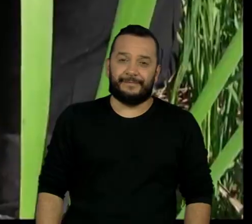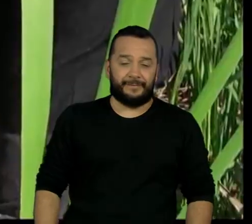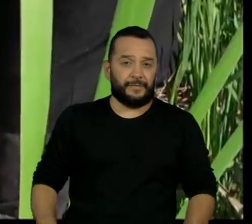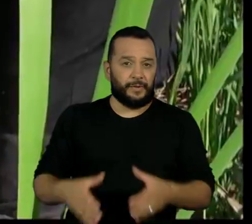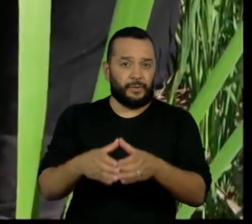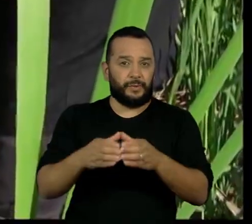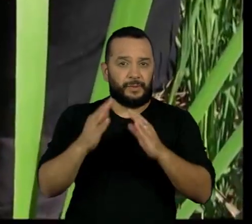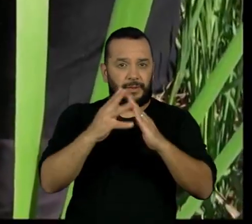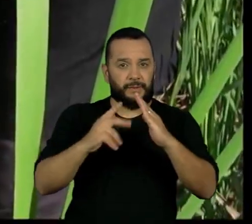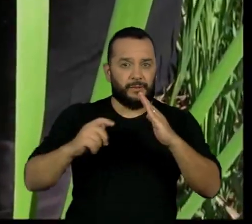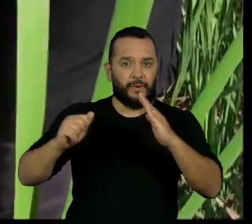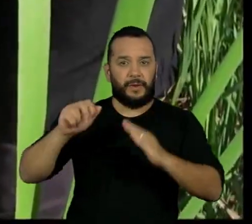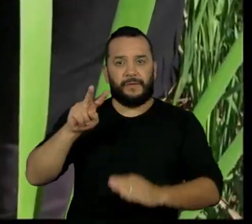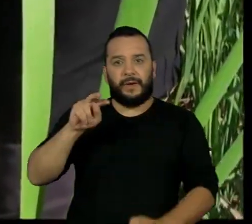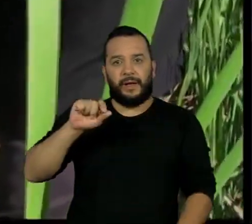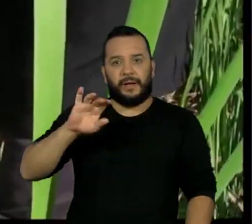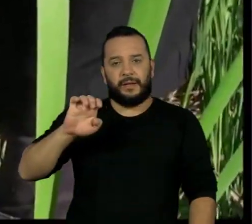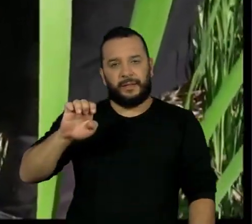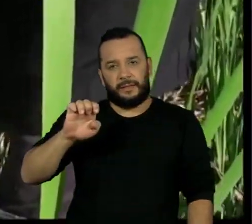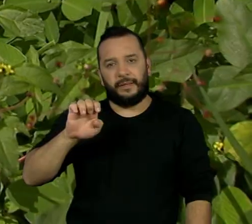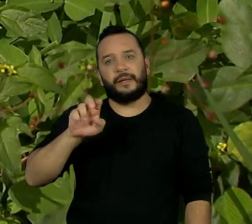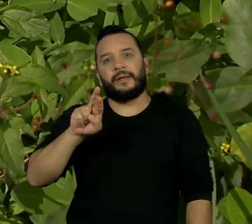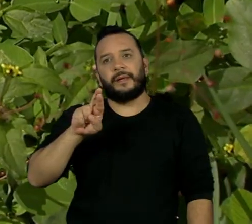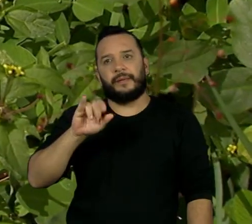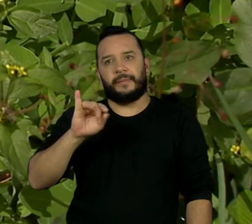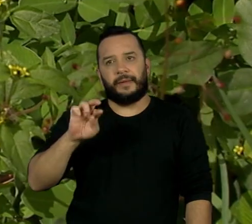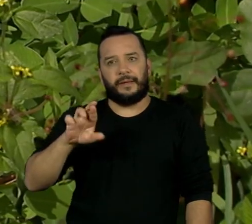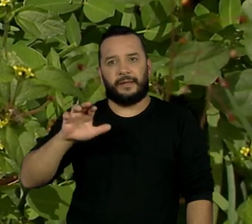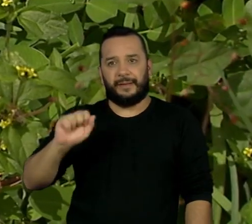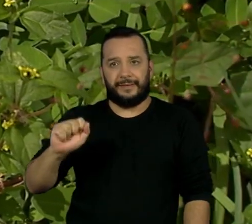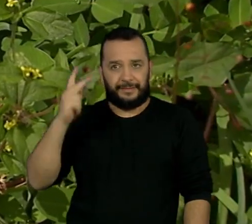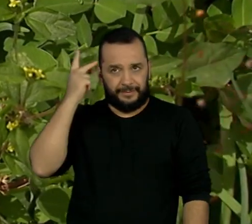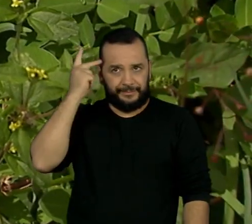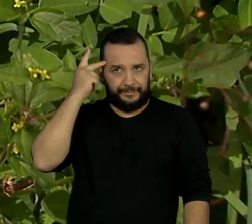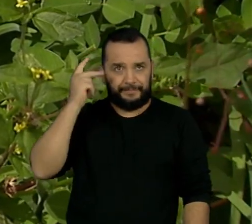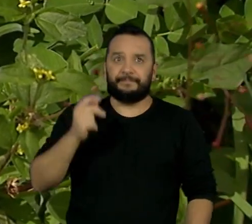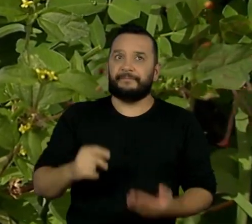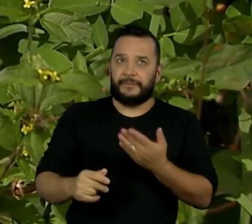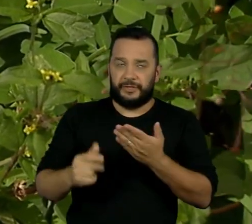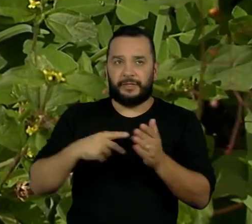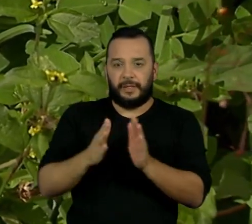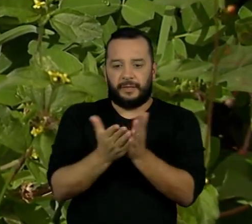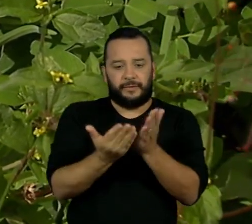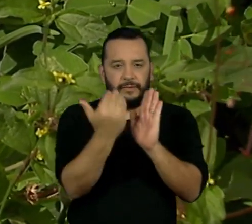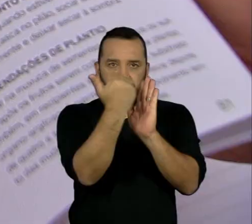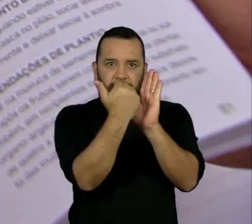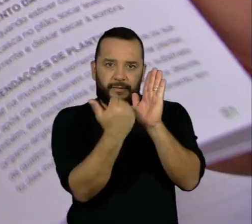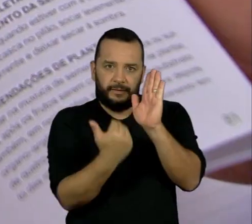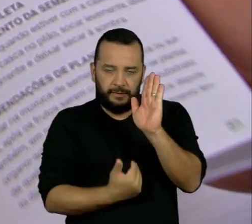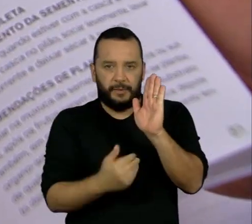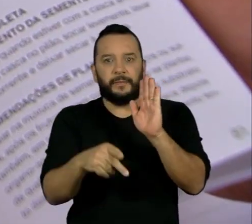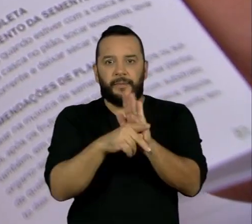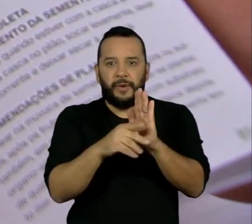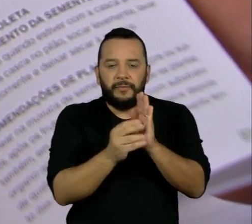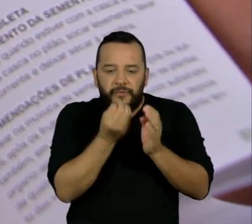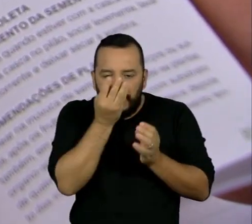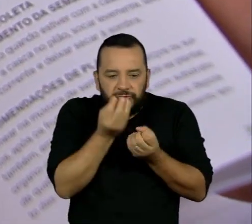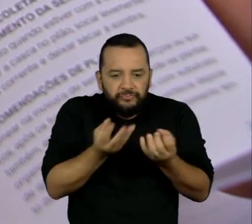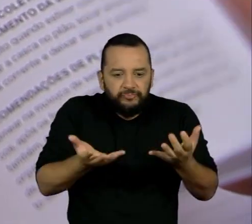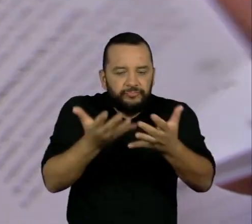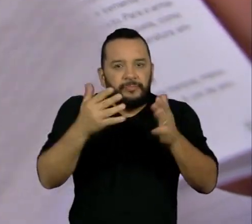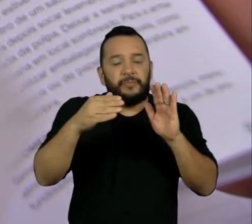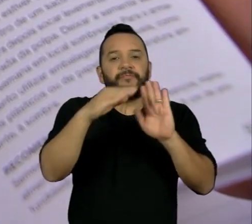Quilombolas do Vale do Ribeira, no sudeste de São Paulo, lançam guia de plantas nativas da Mata Atlântica, com o apoio do